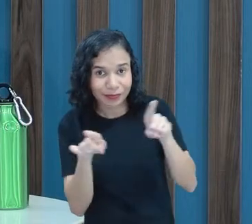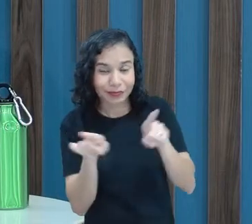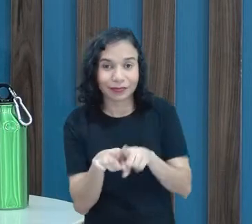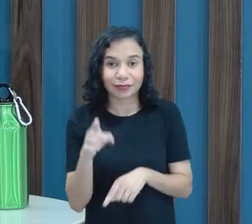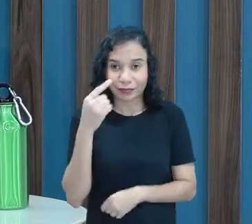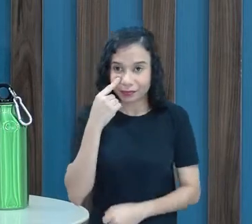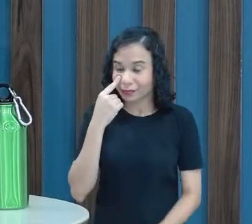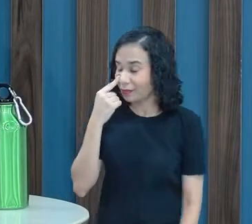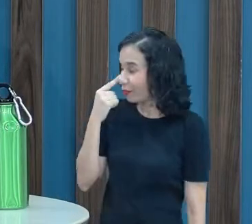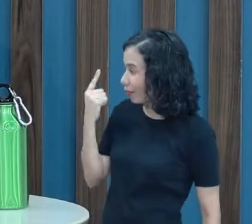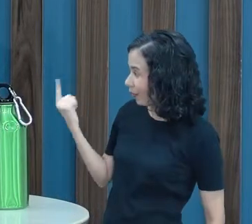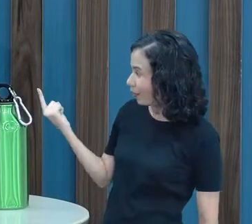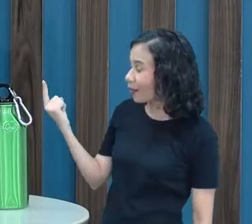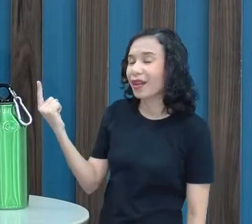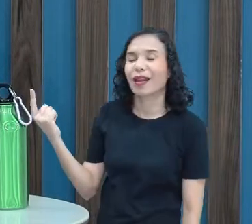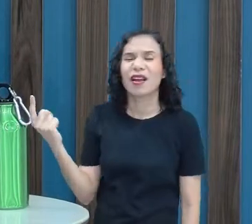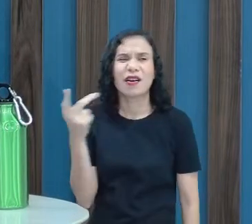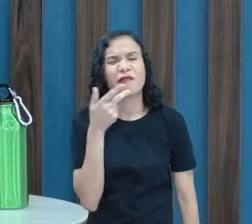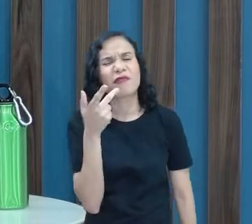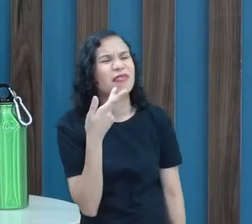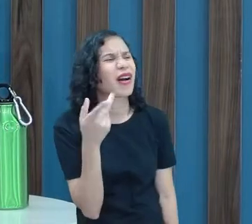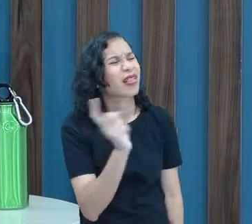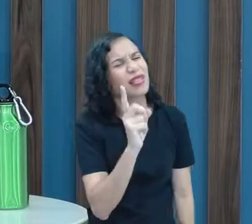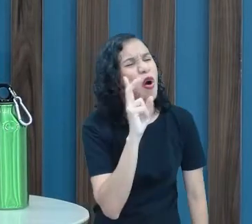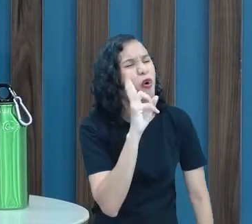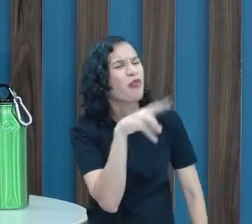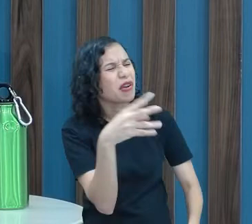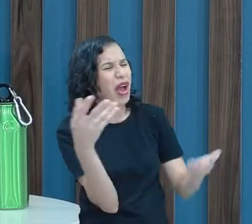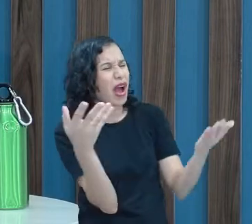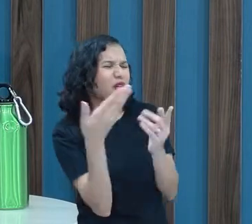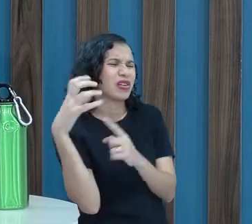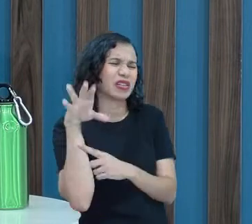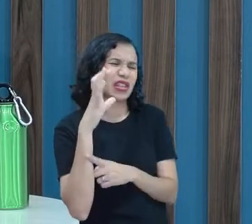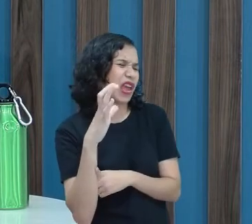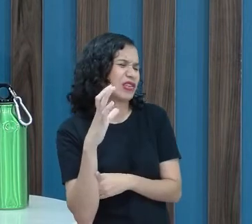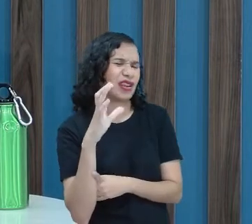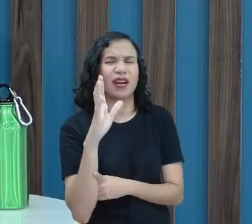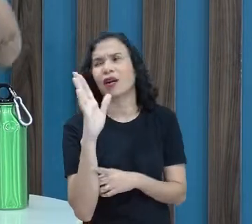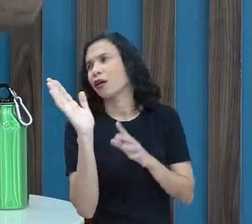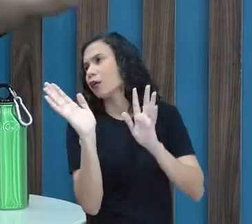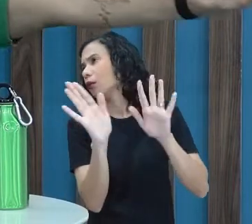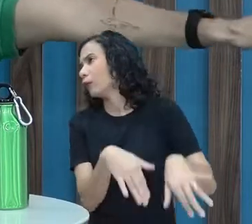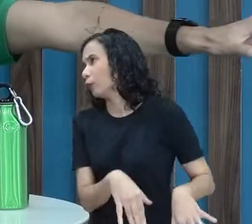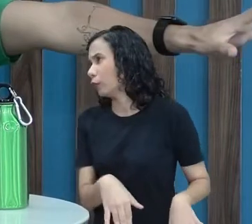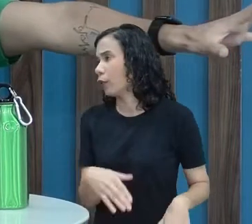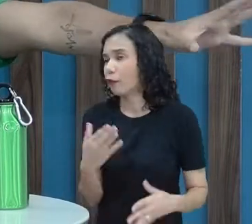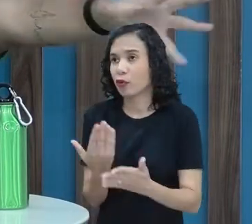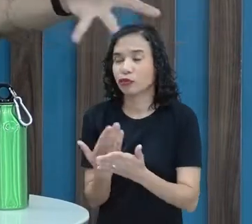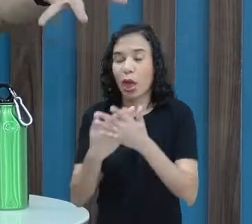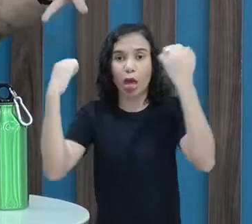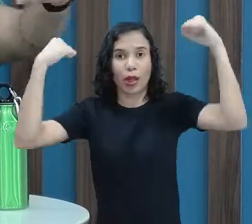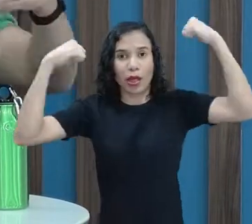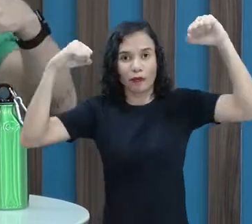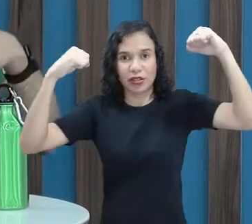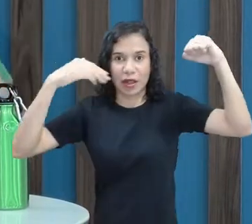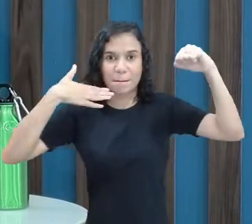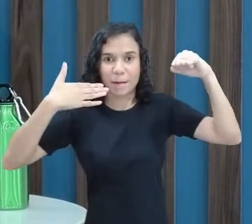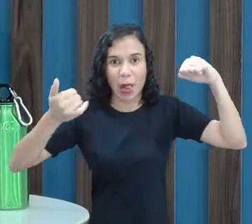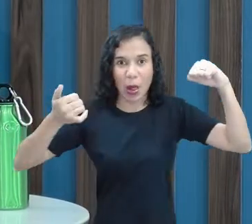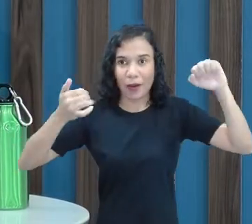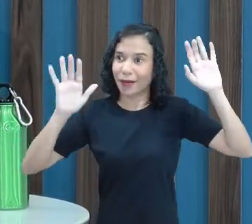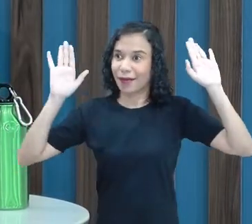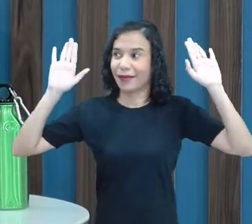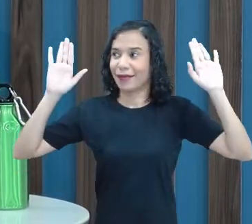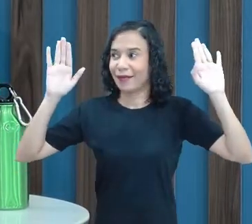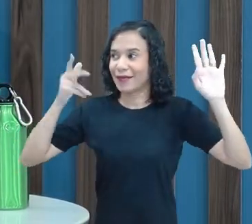isso aí, você diz, não, mas eu tô vendo isso agora em ciência, mas de repente eu quero fazer educação física. Olha aí, isso aí a gente